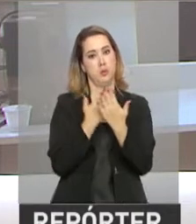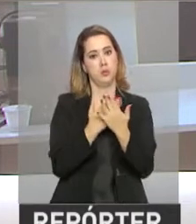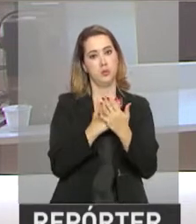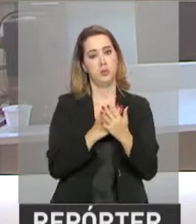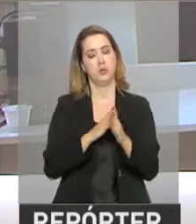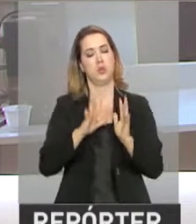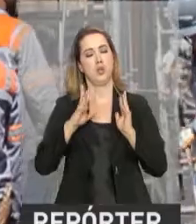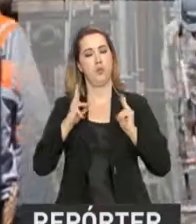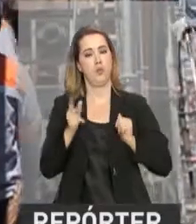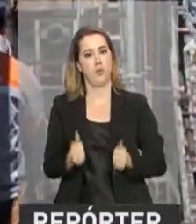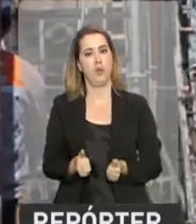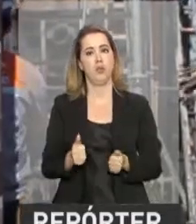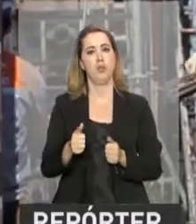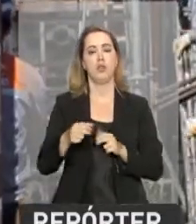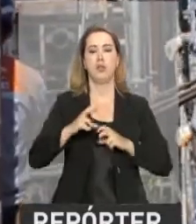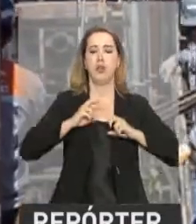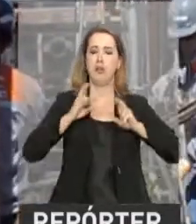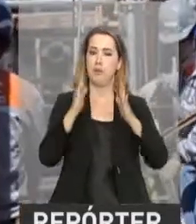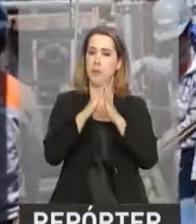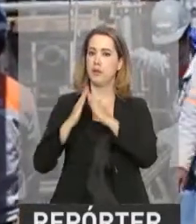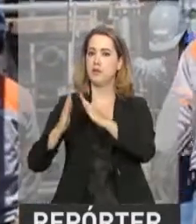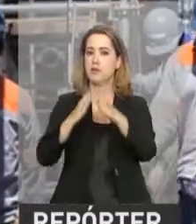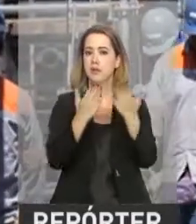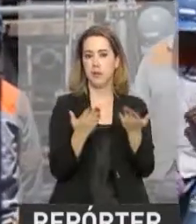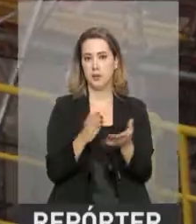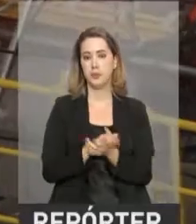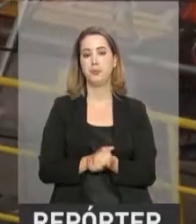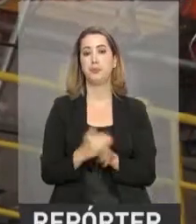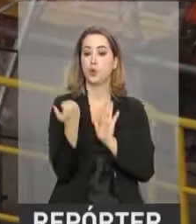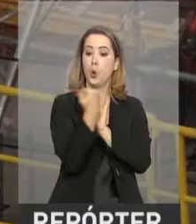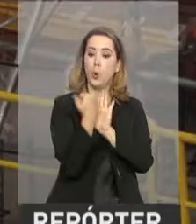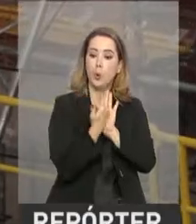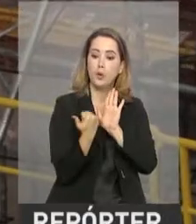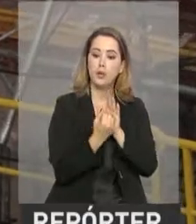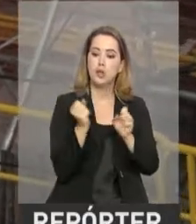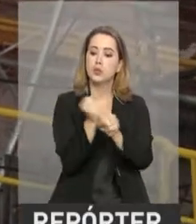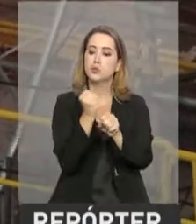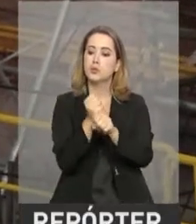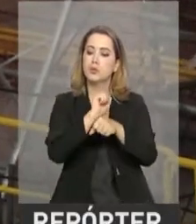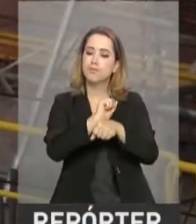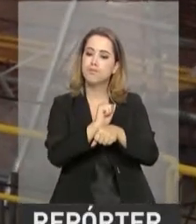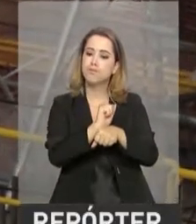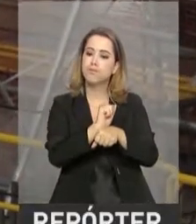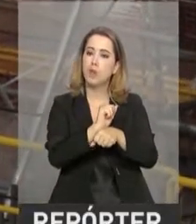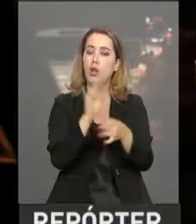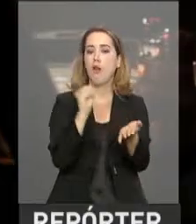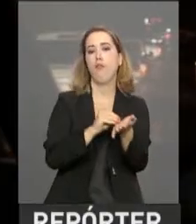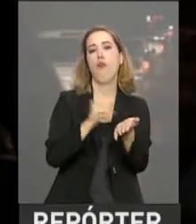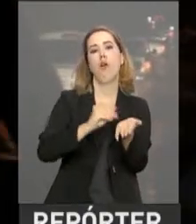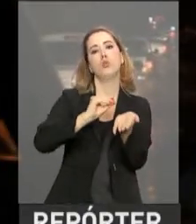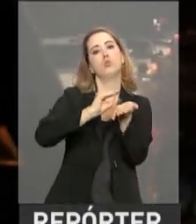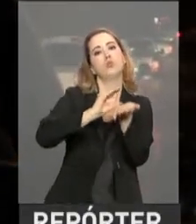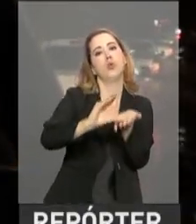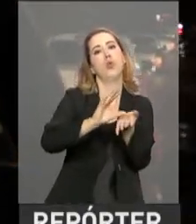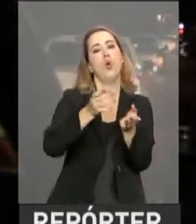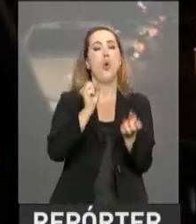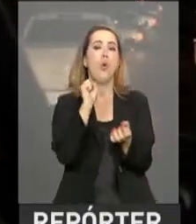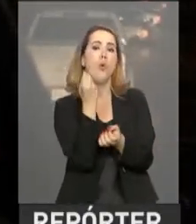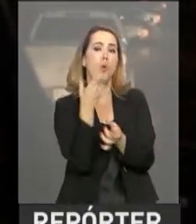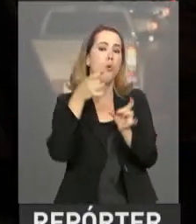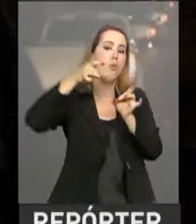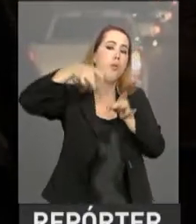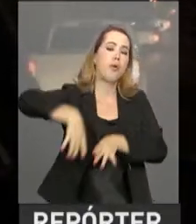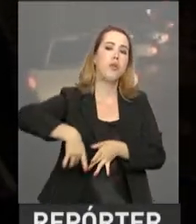urbanização. Os projetos estavam parados por problemas como falta de repasse de verba ou abandono da